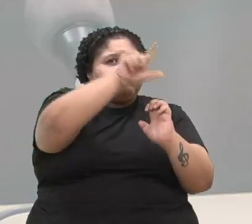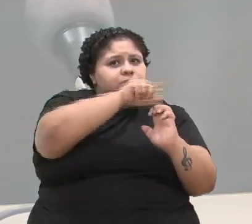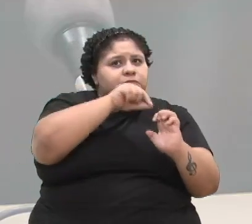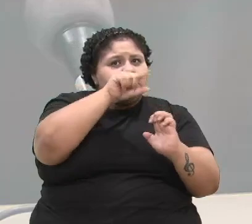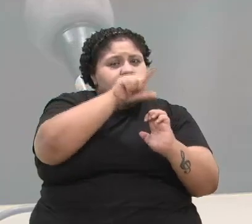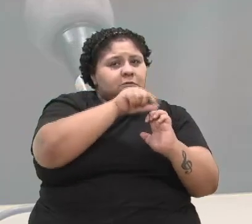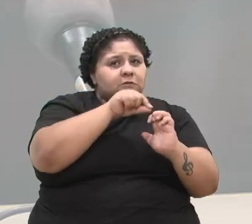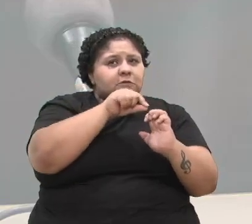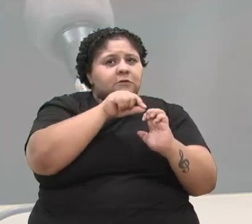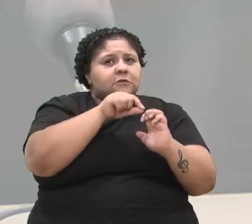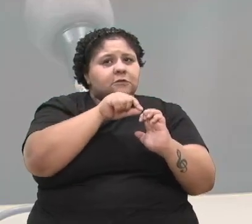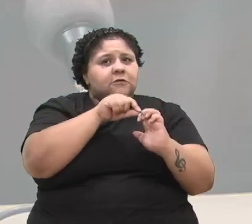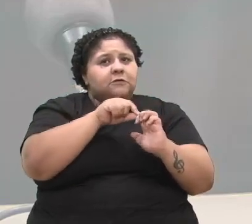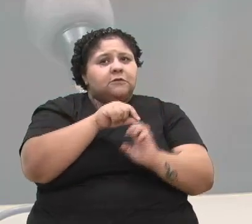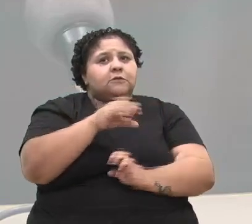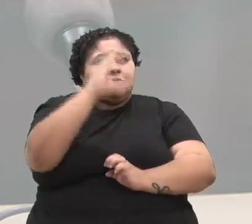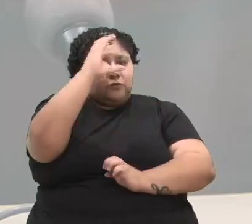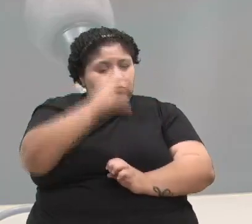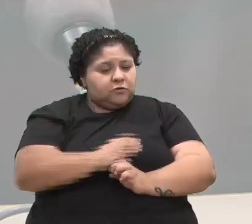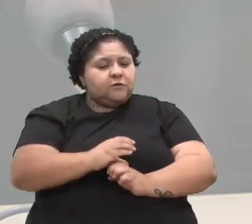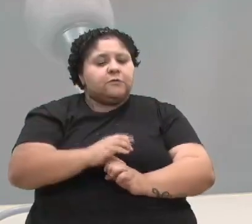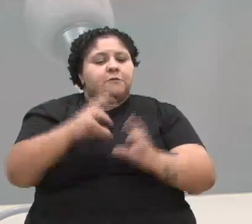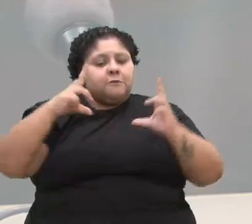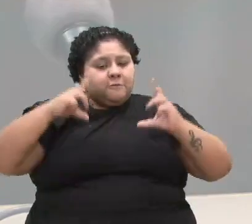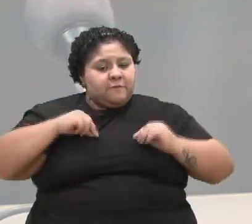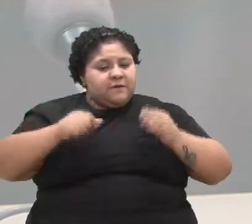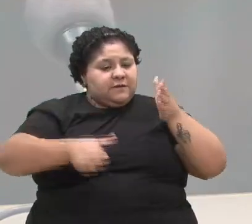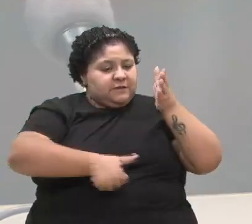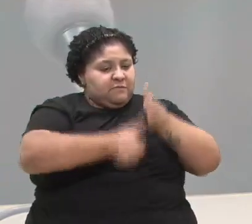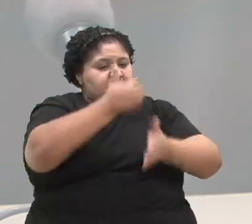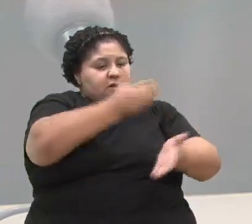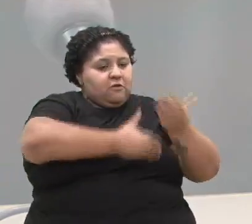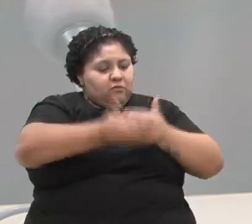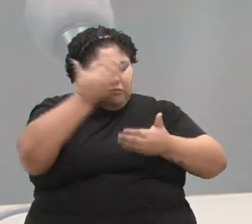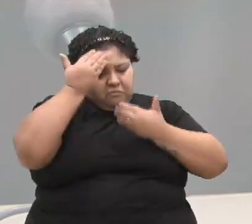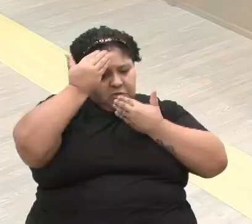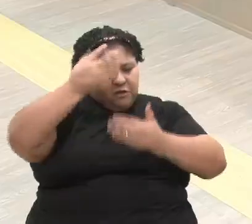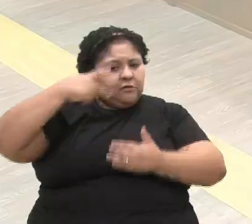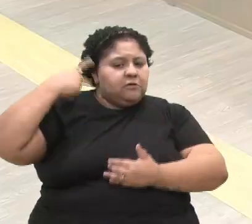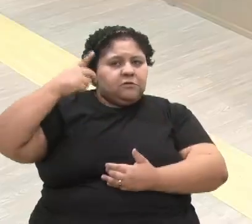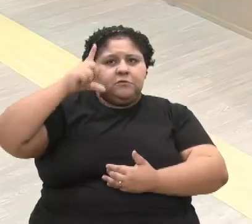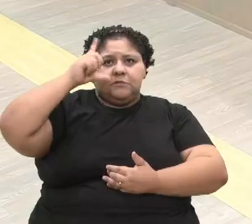porque o caxiense merece melhor atendimento. Obrigada, vereador